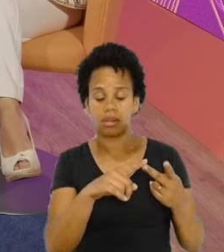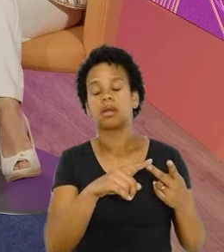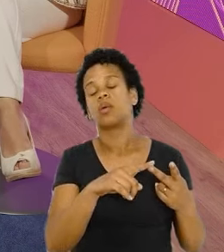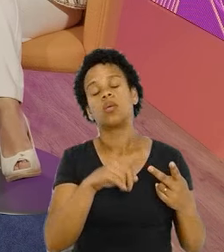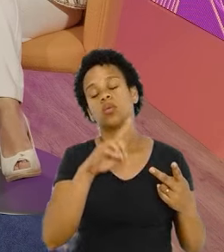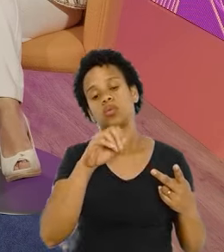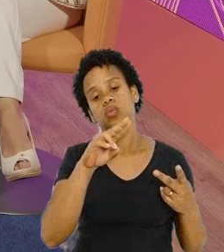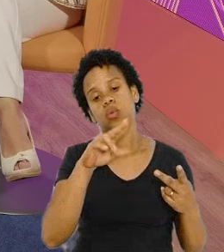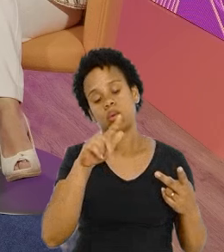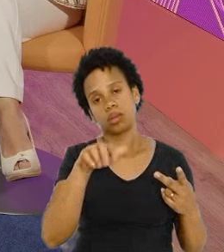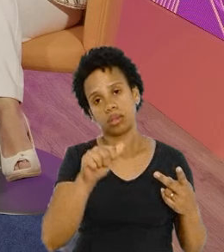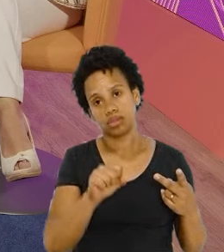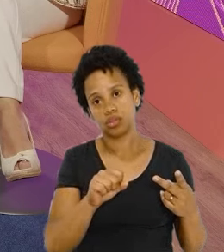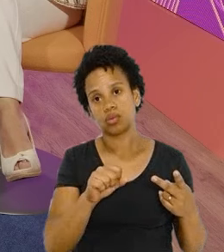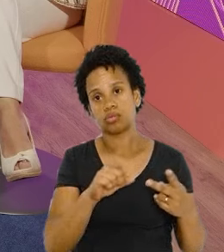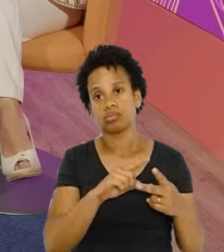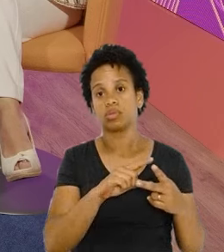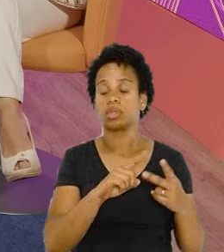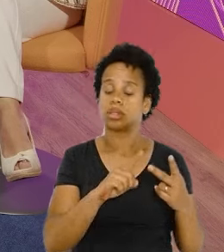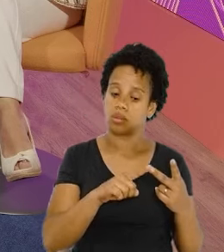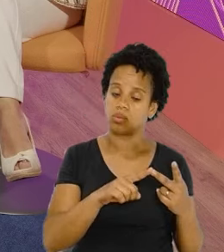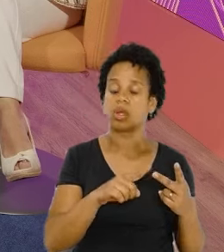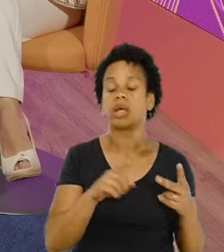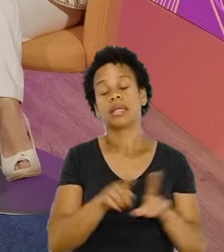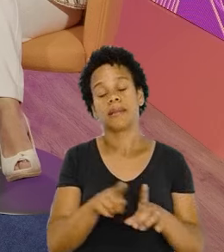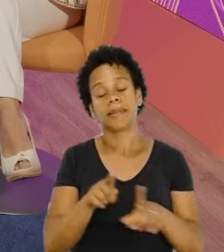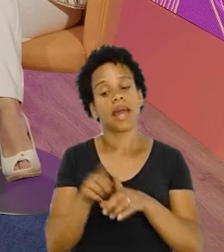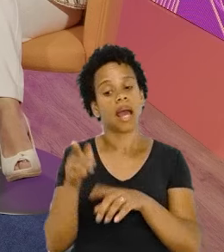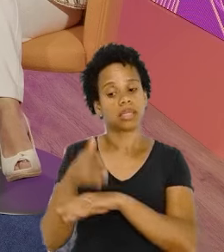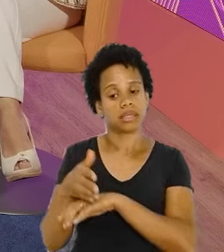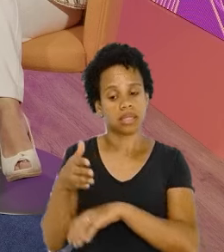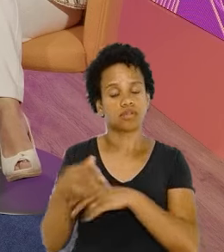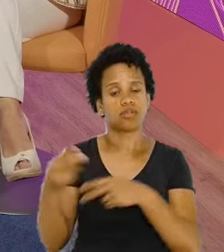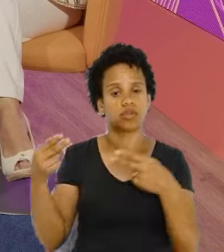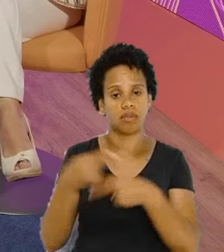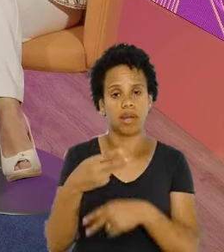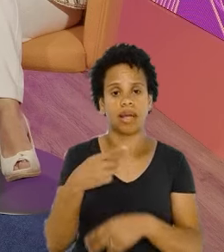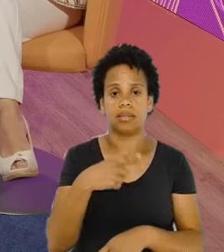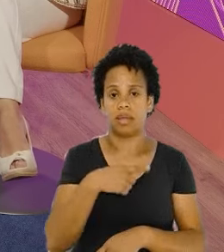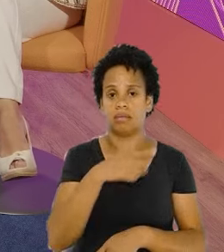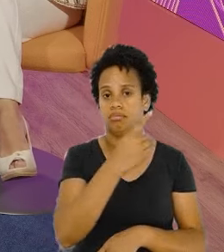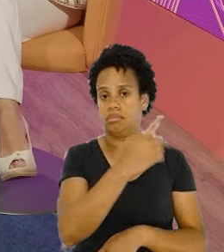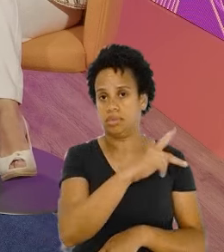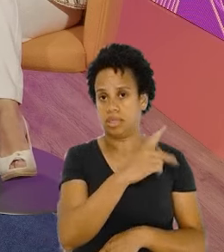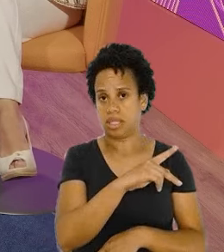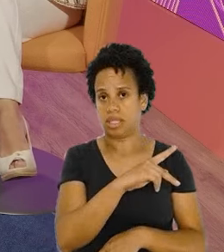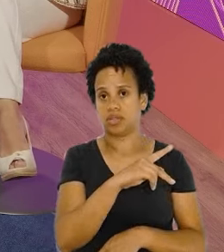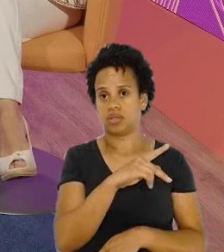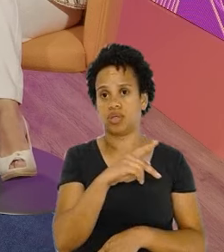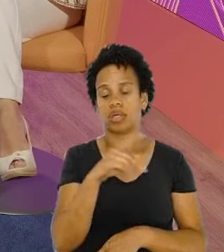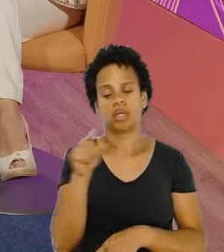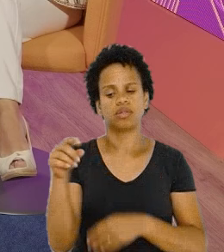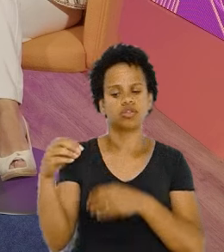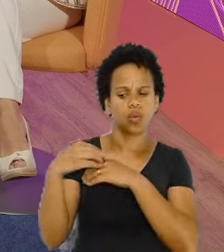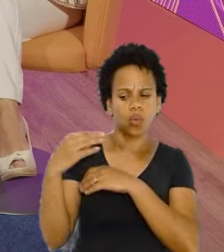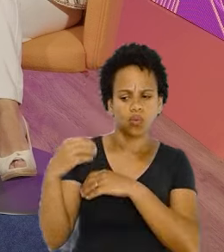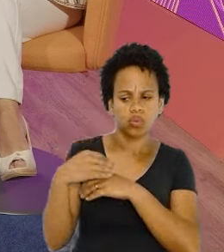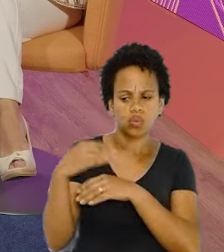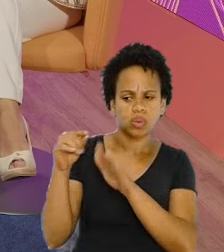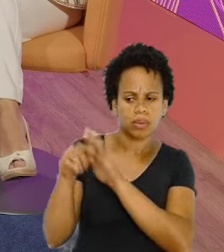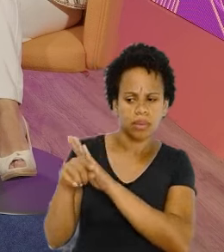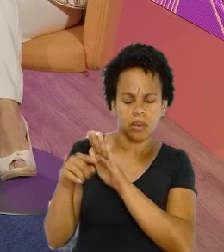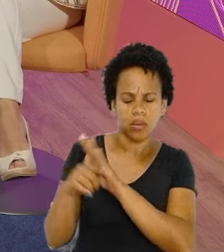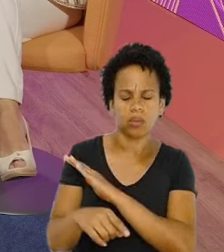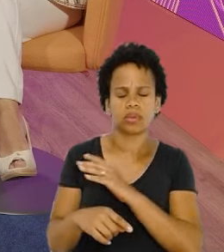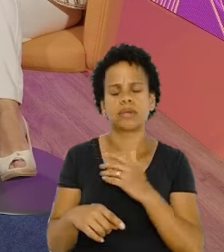filho né eles é que TM acesso ao sebrai é eles que TM aqueles que eles consultam essa semana mesmo eu vi com